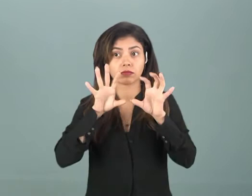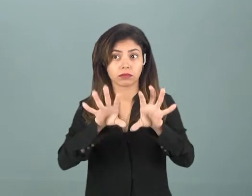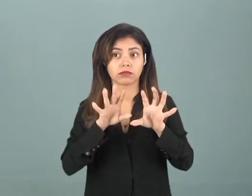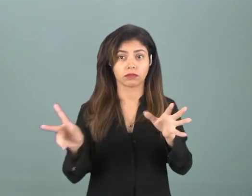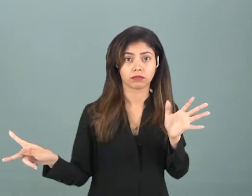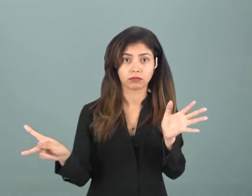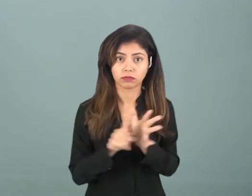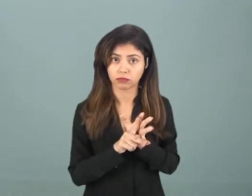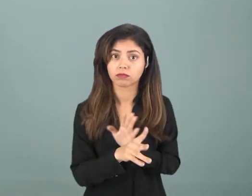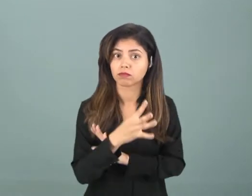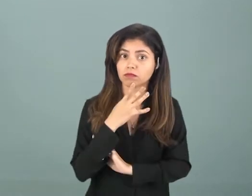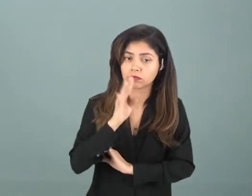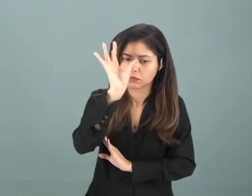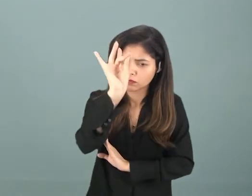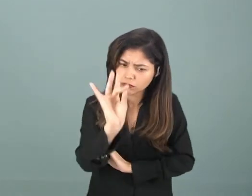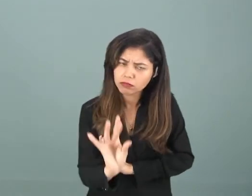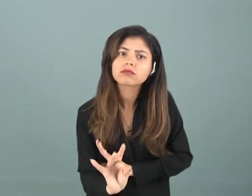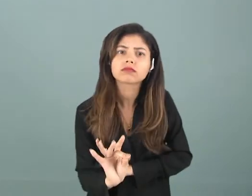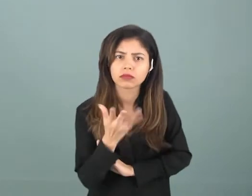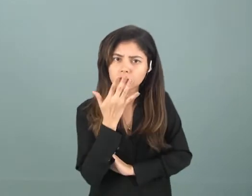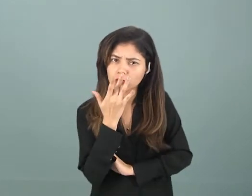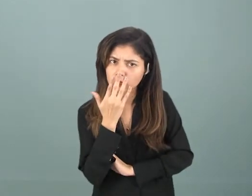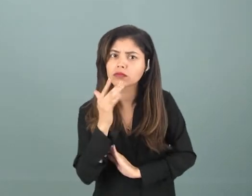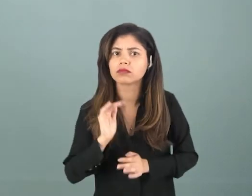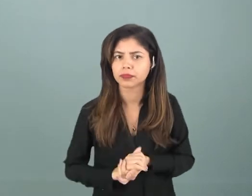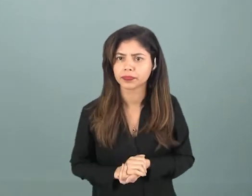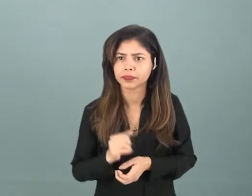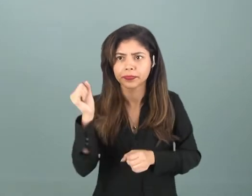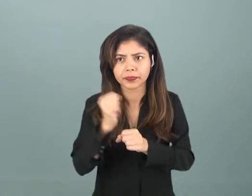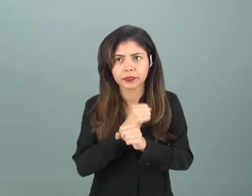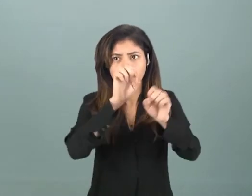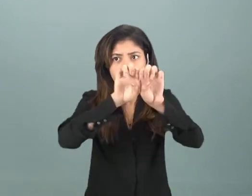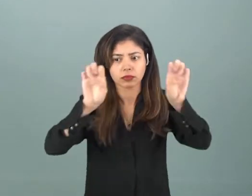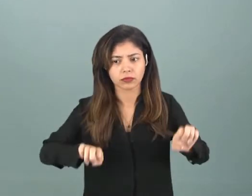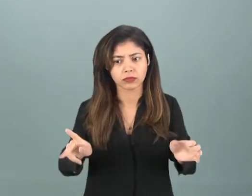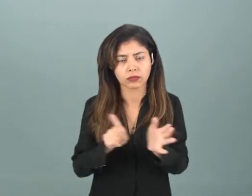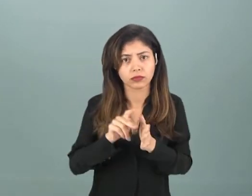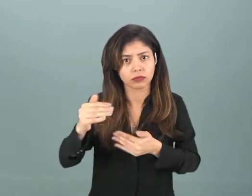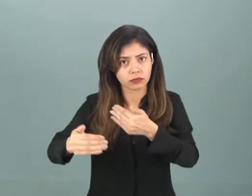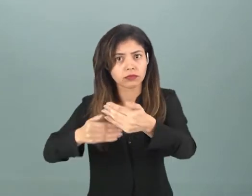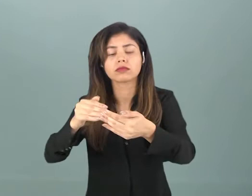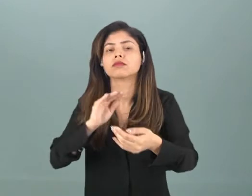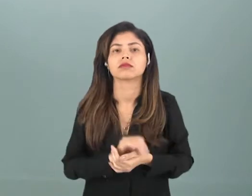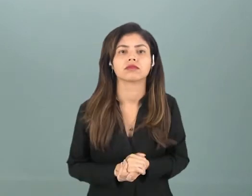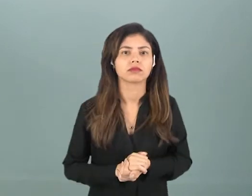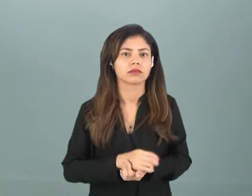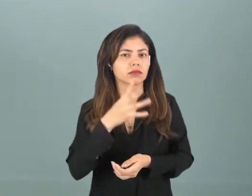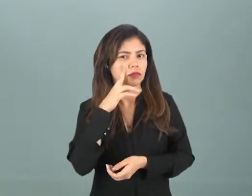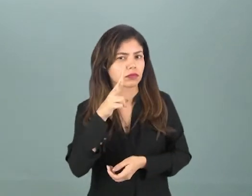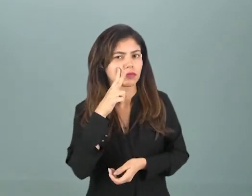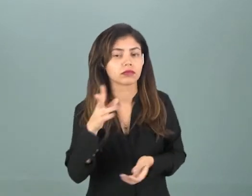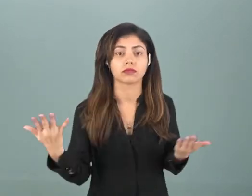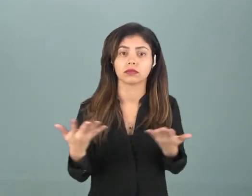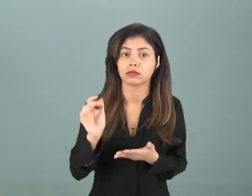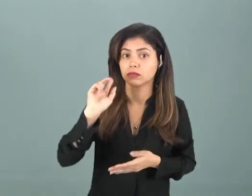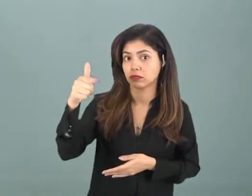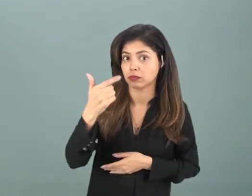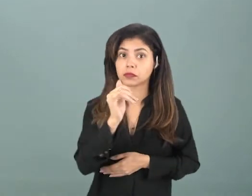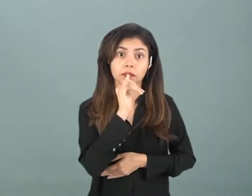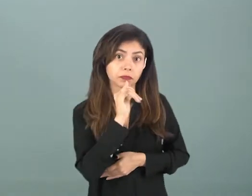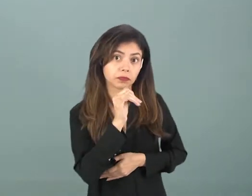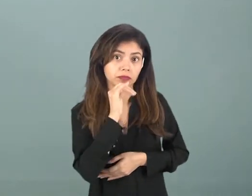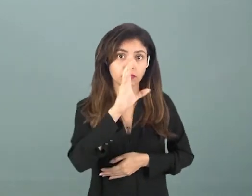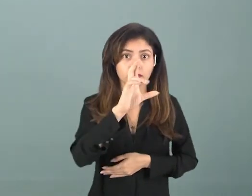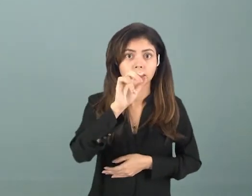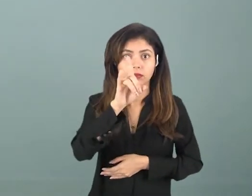como se dá aquelas cores, todo aquele processo, aquela construção da obra em si, tá? A gente vai ver outro exemplo agora, da